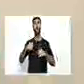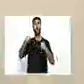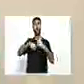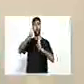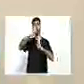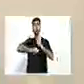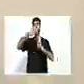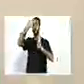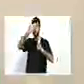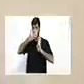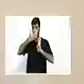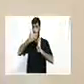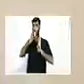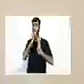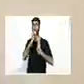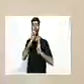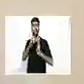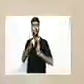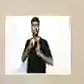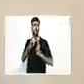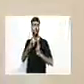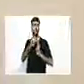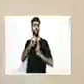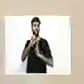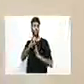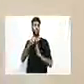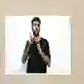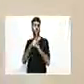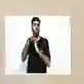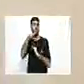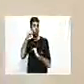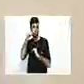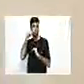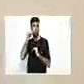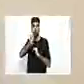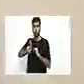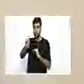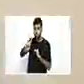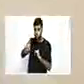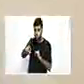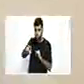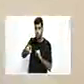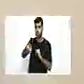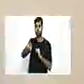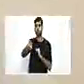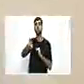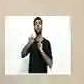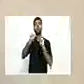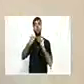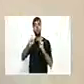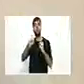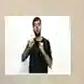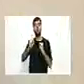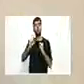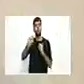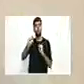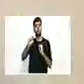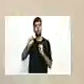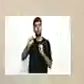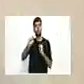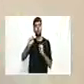assinar se ocorre de de algum funcionário não tá usando no momento e pode ser que a gente tem que